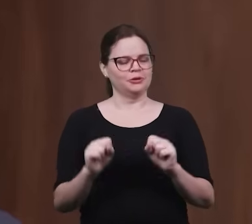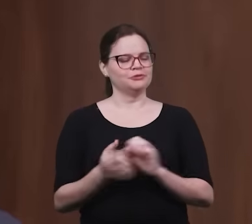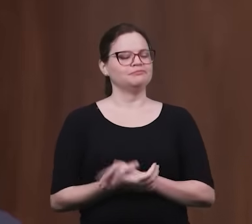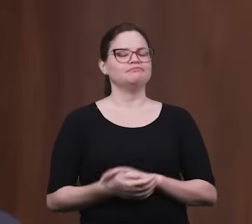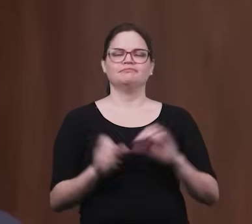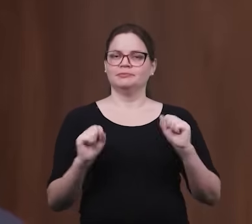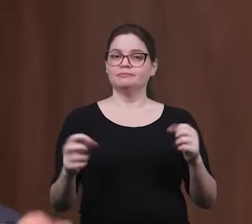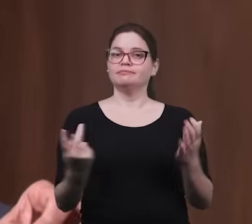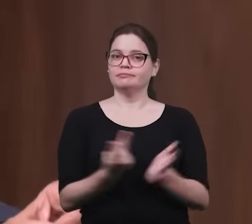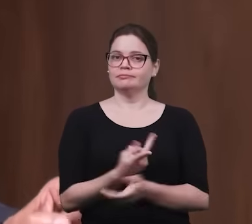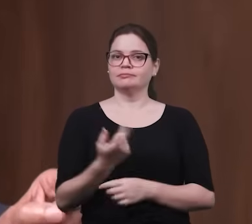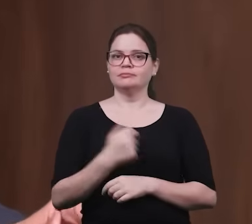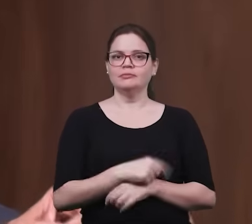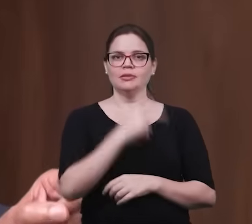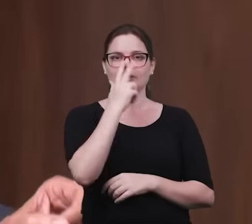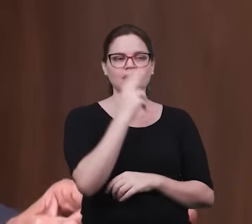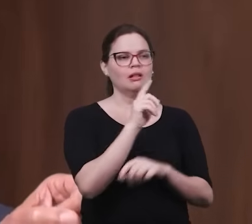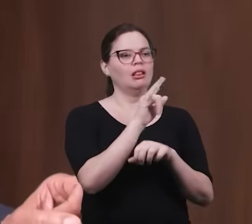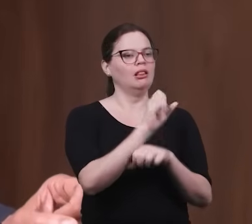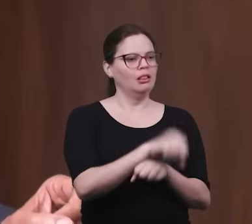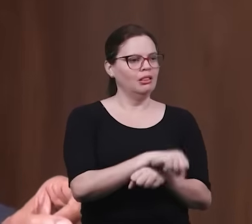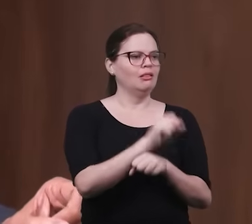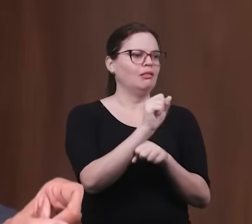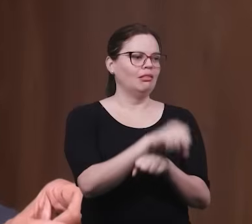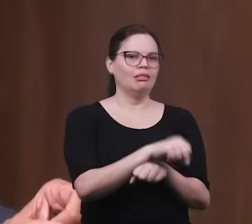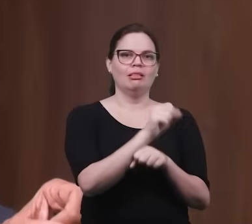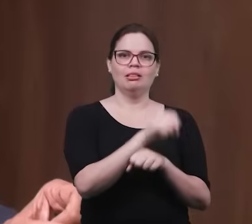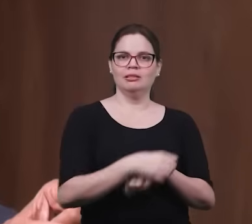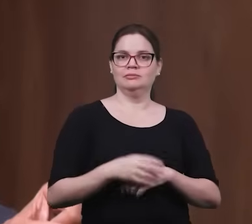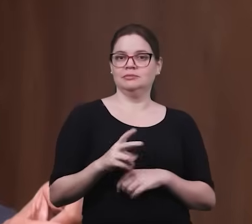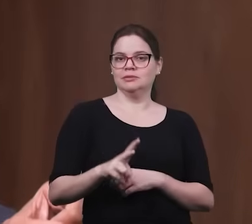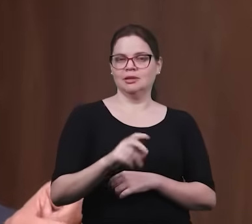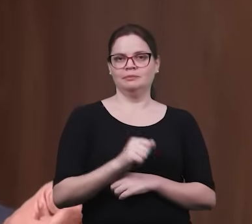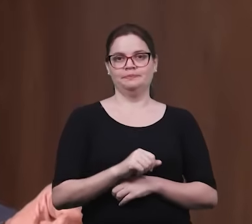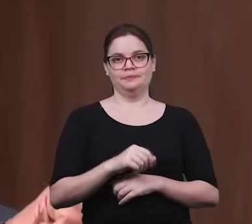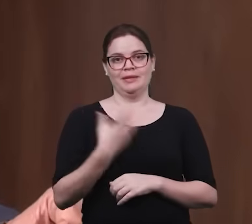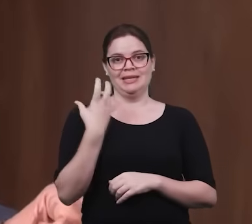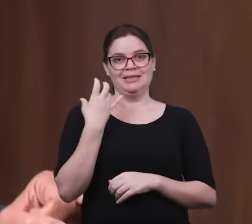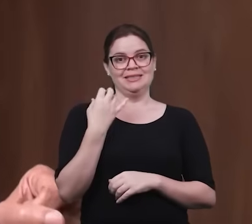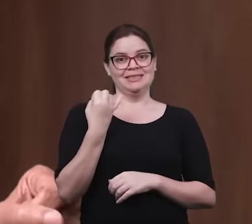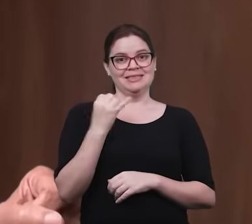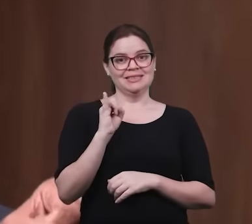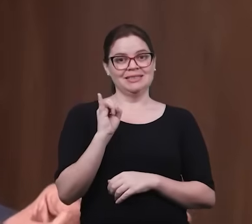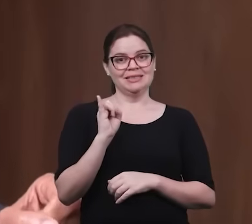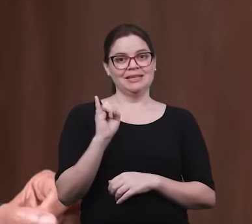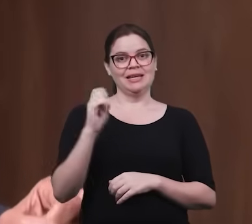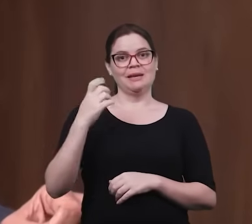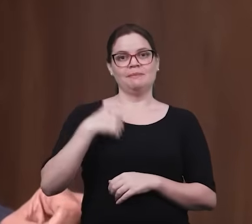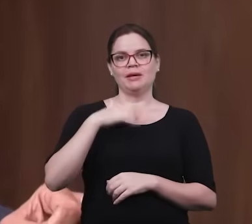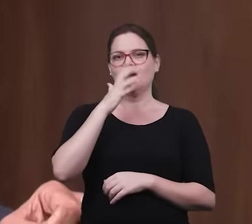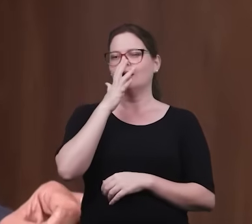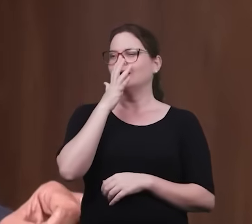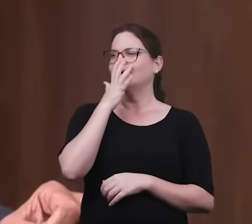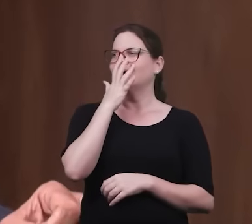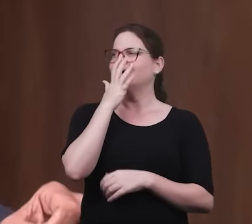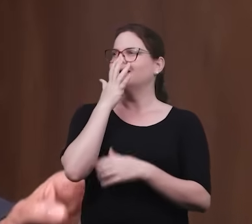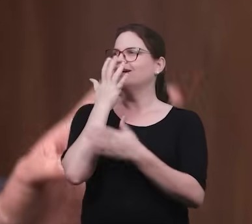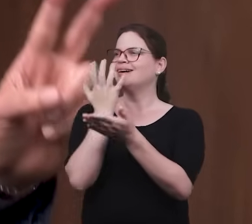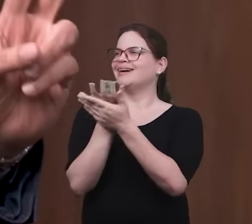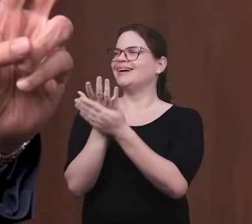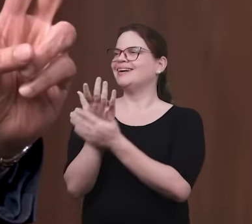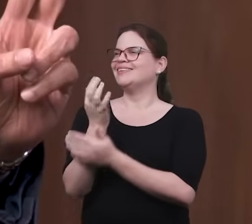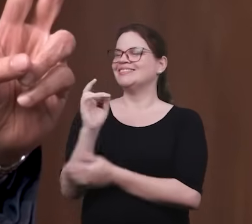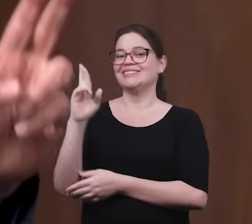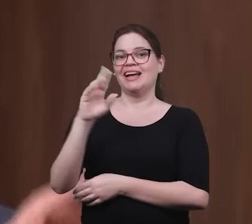acontecer. Todas as vezes que nós substituirmos a nossa admiração, eu